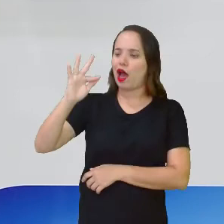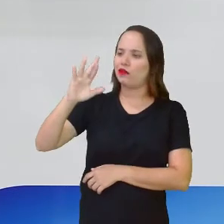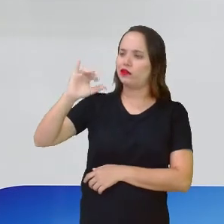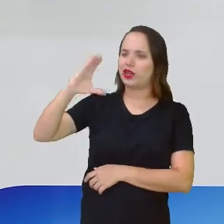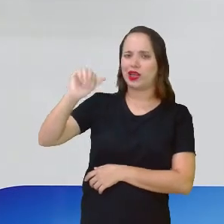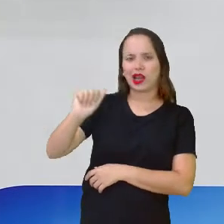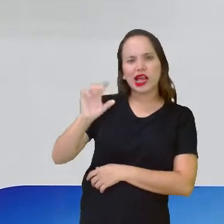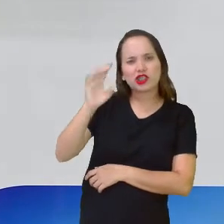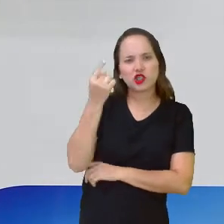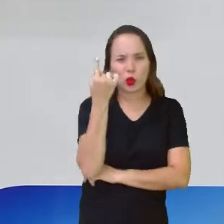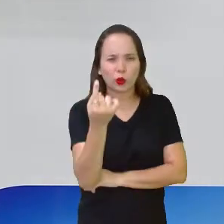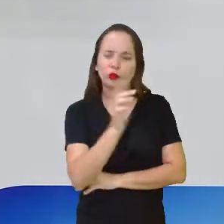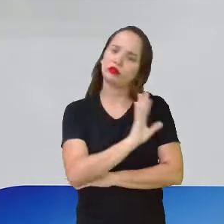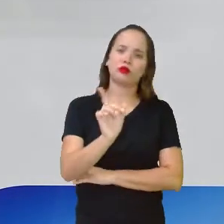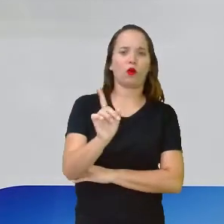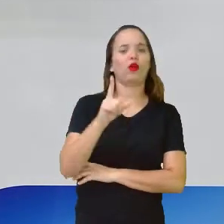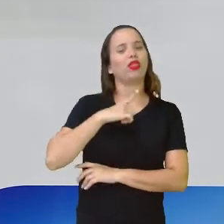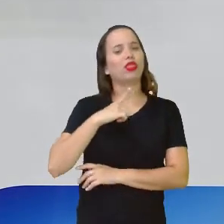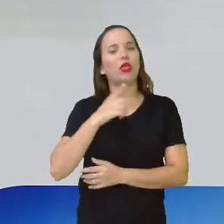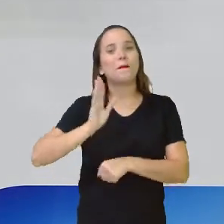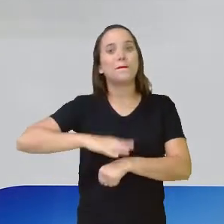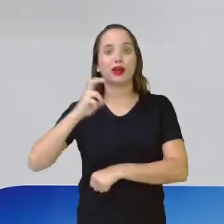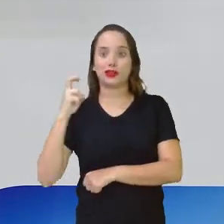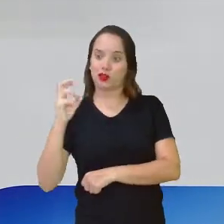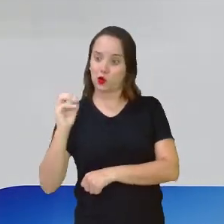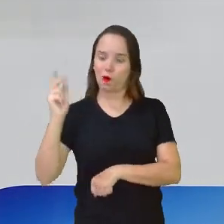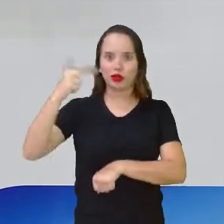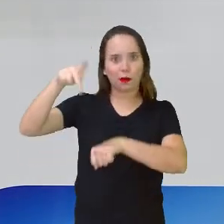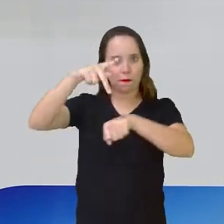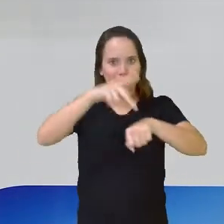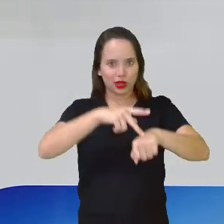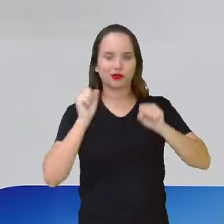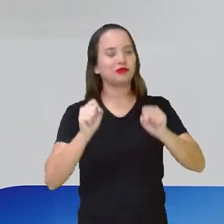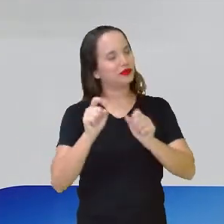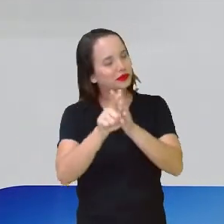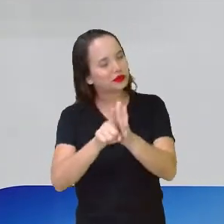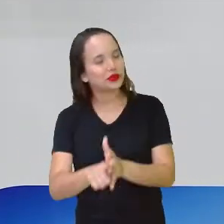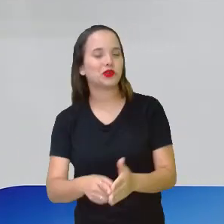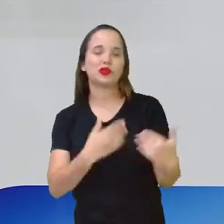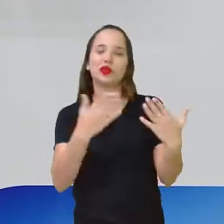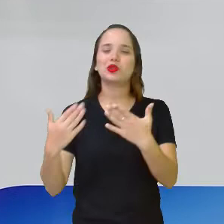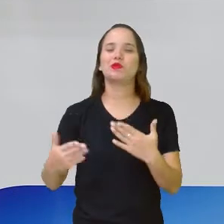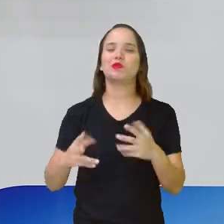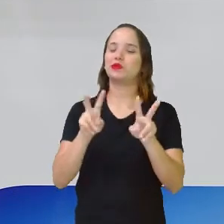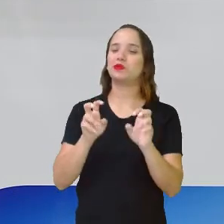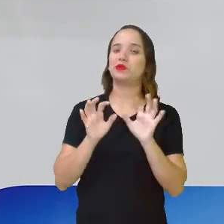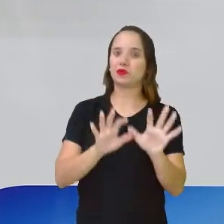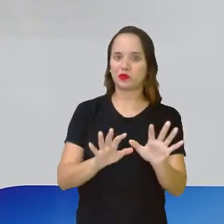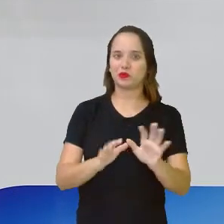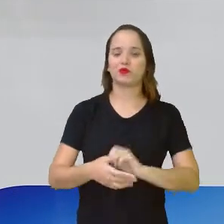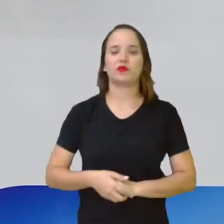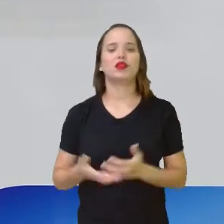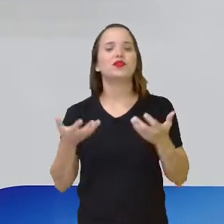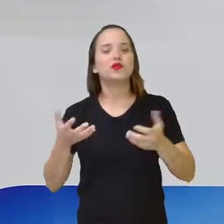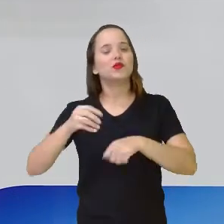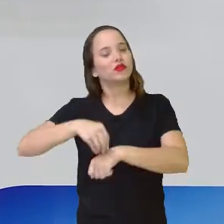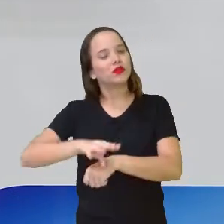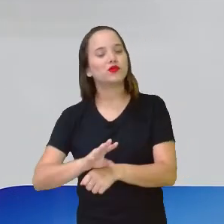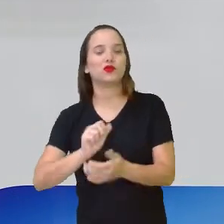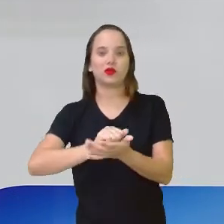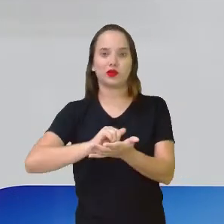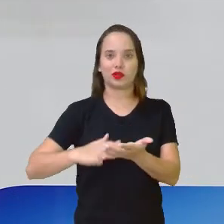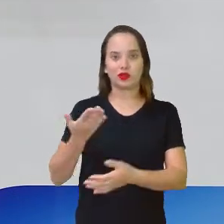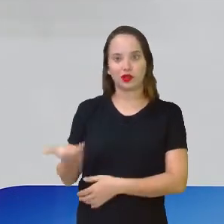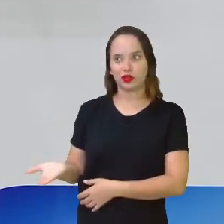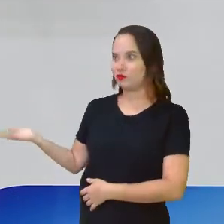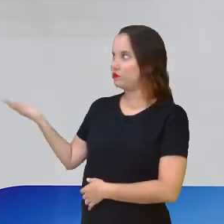países que a África tem. E a gente pode pesquisar e debater mais sobre eles. E aí deixo para vocês essa sugestão de atividade, tá?